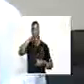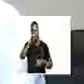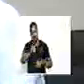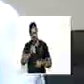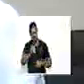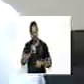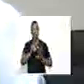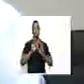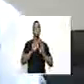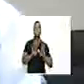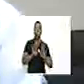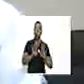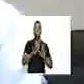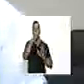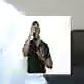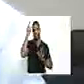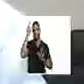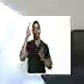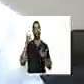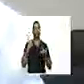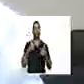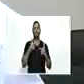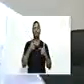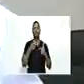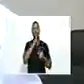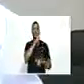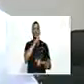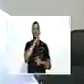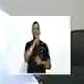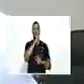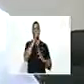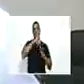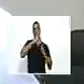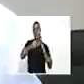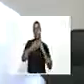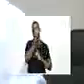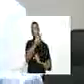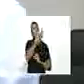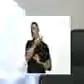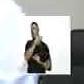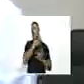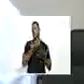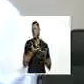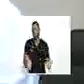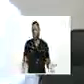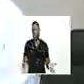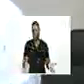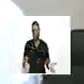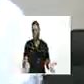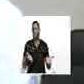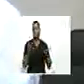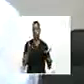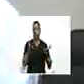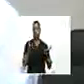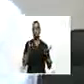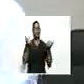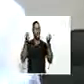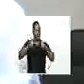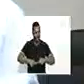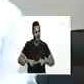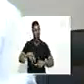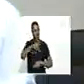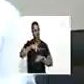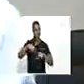os o trabalhador perdia 5 meses de reajuste salarial sendo que a inflação não para como